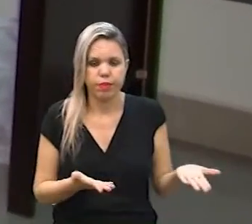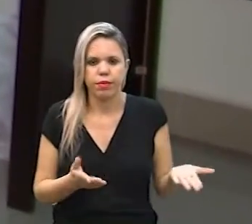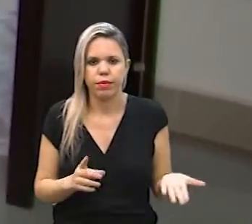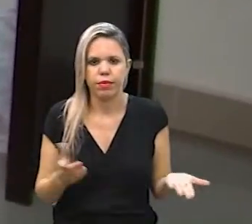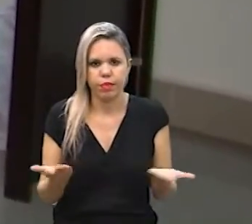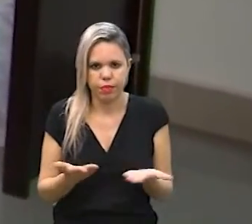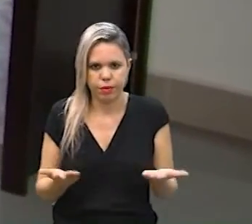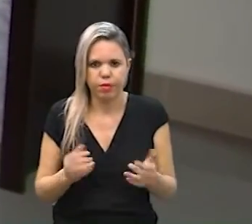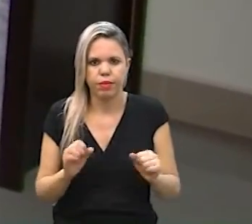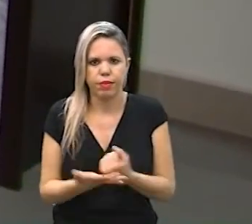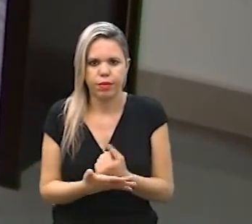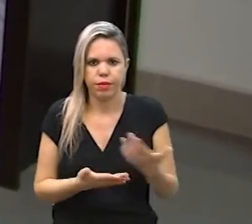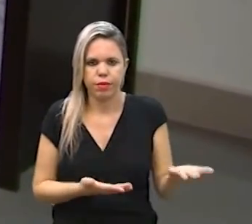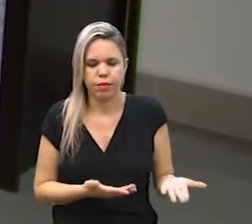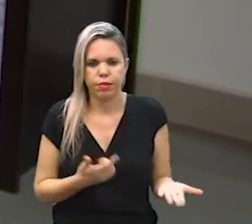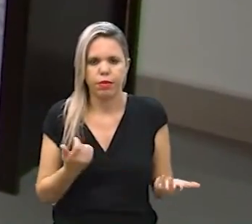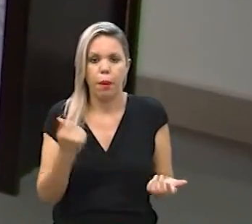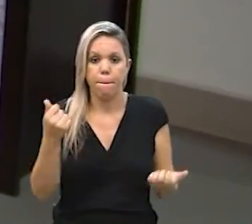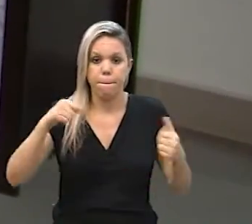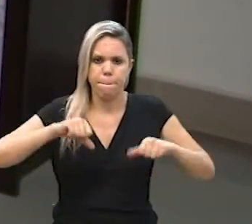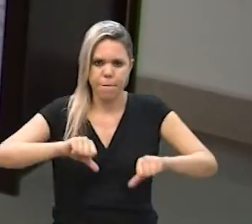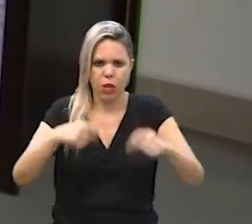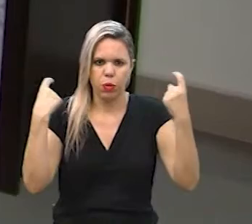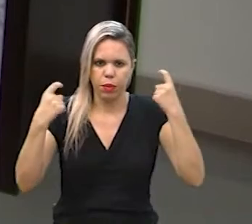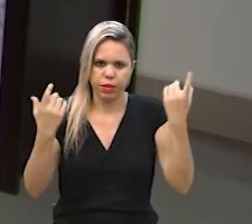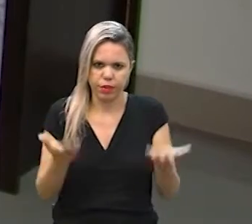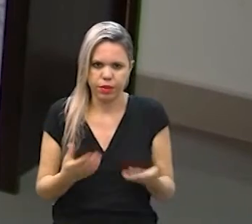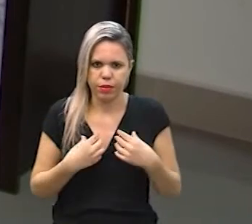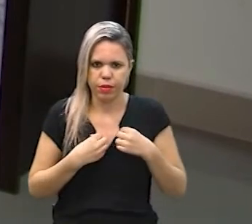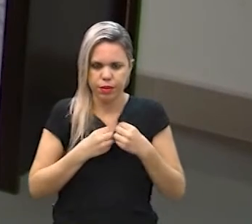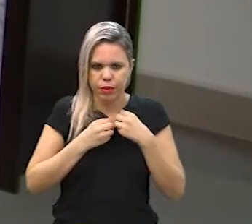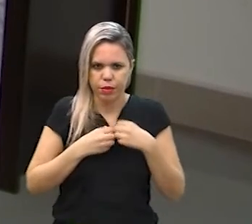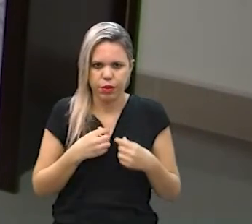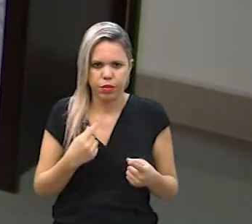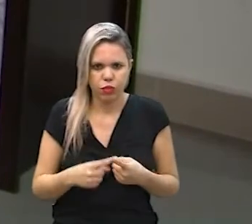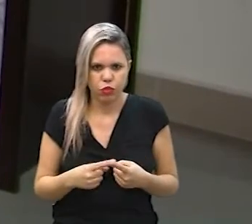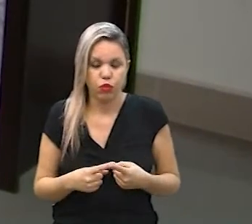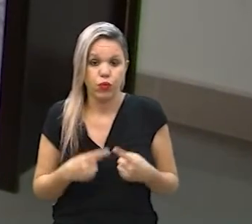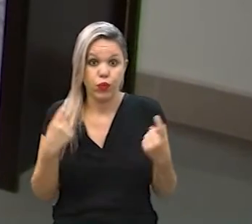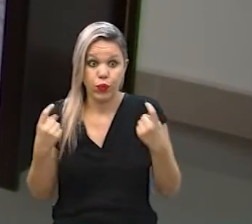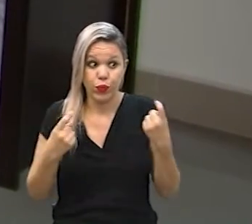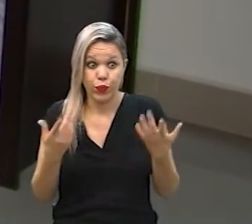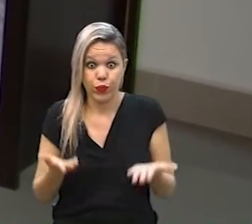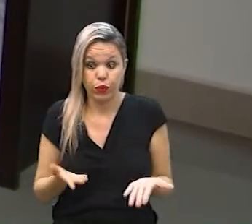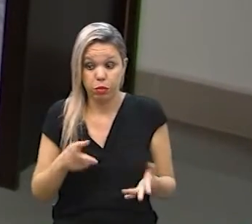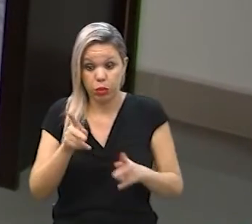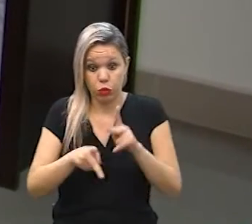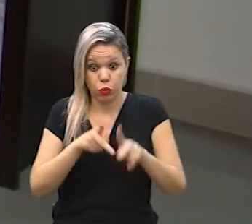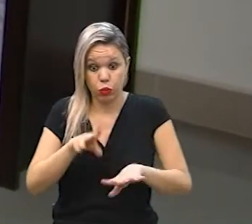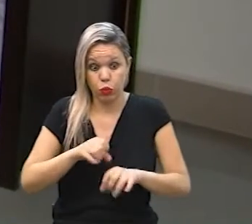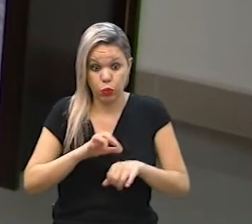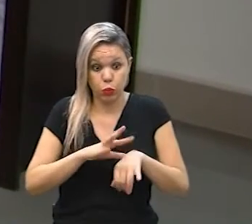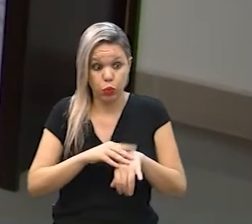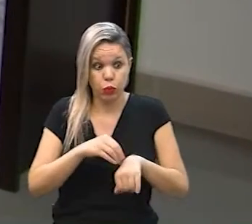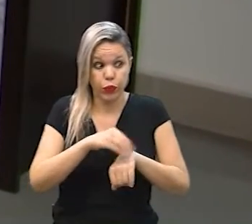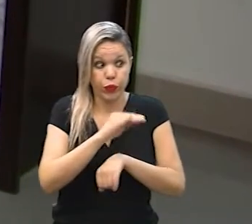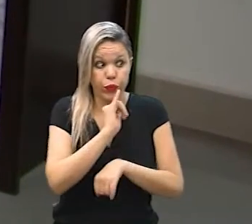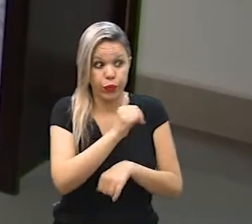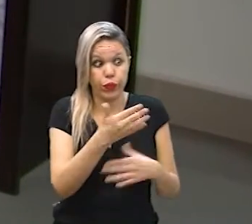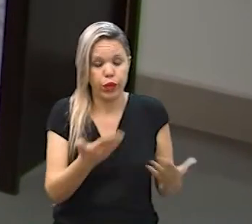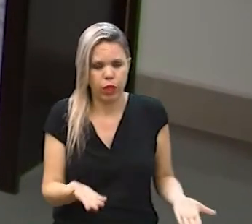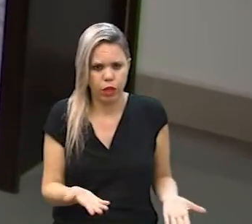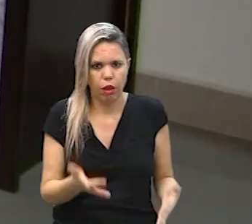a pandemia, agravou ainda mais essa preocupação, porque a gente fica receoso de alguém estar doente, não comentar